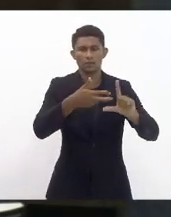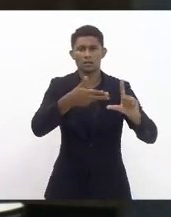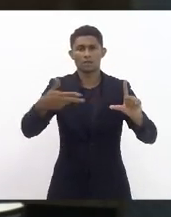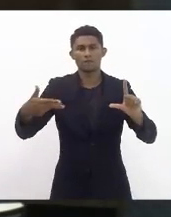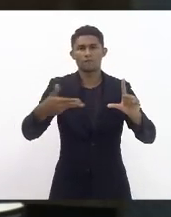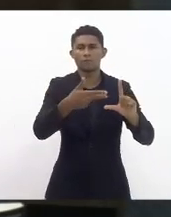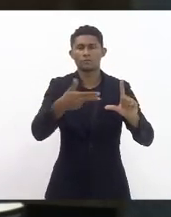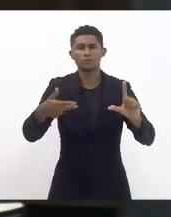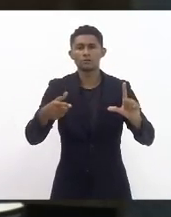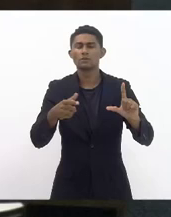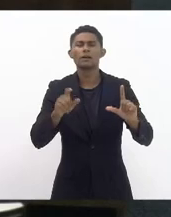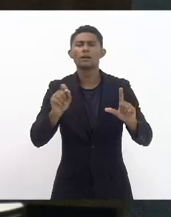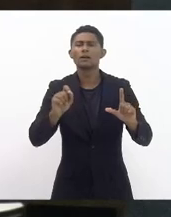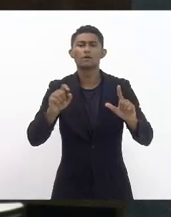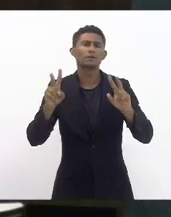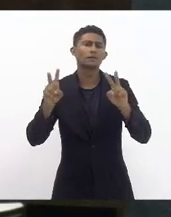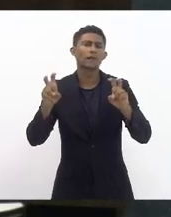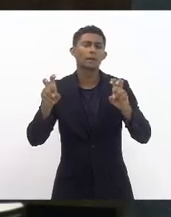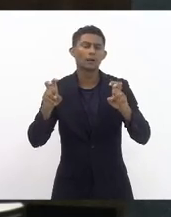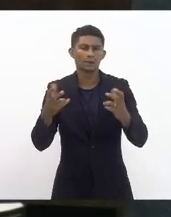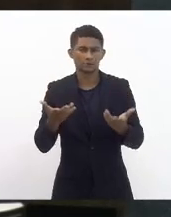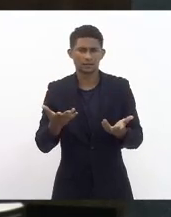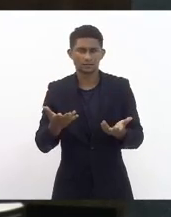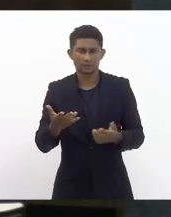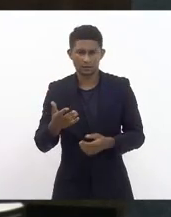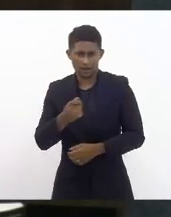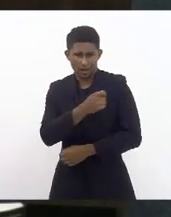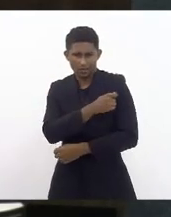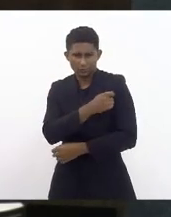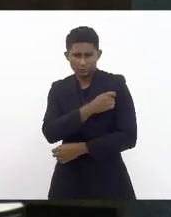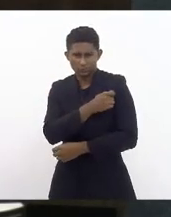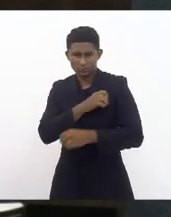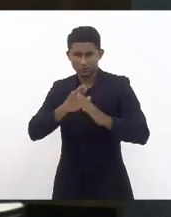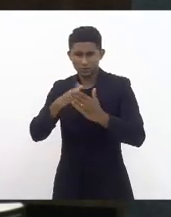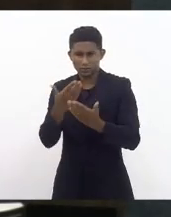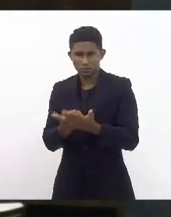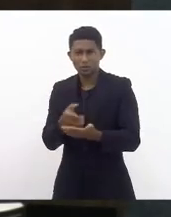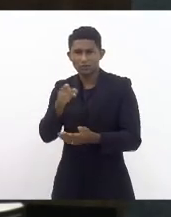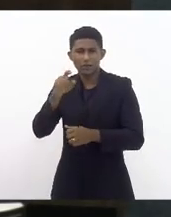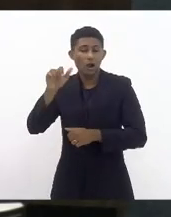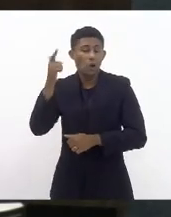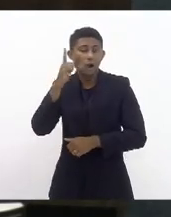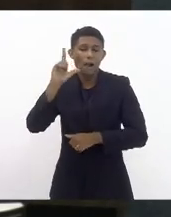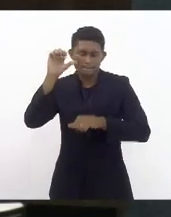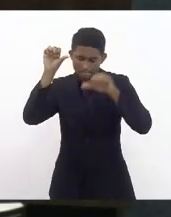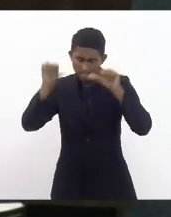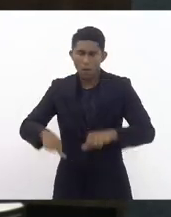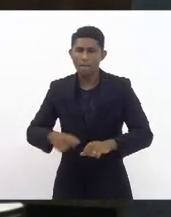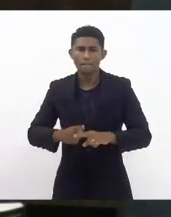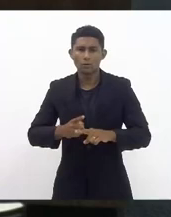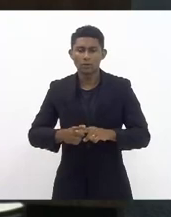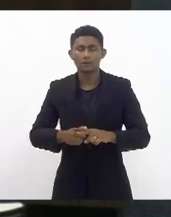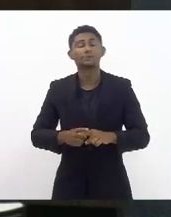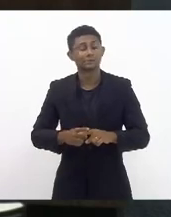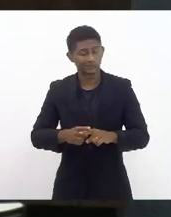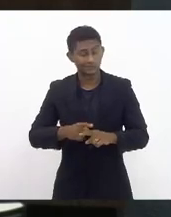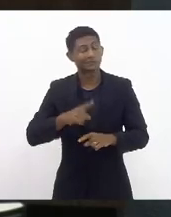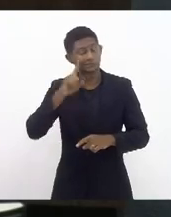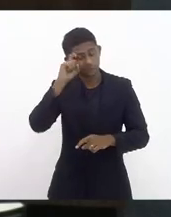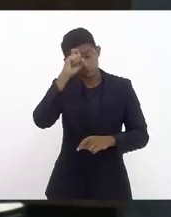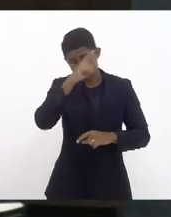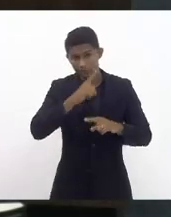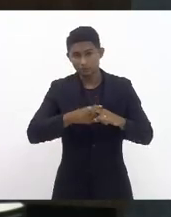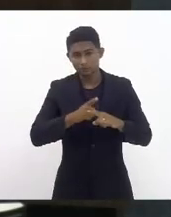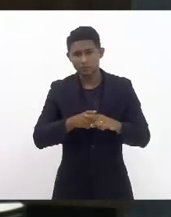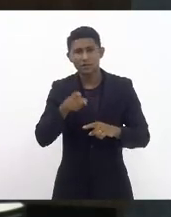Como Se Tornar o Pior Aluno da Escola. Esse filme vem trazendo uma grande polêmica, porque a classificação dele é para 14 anos,